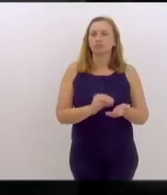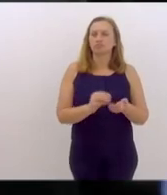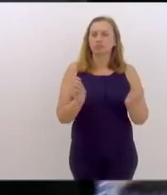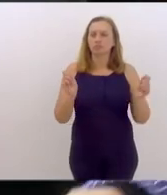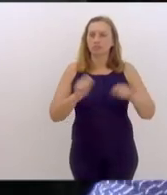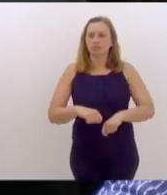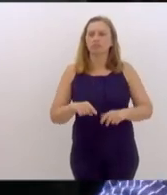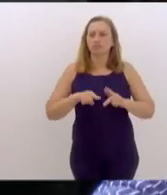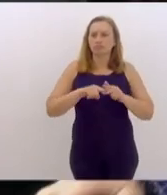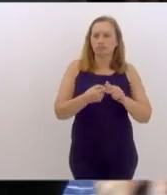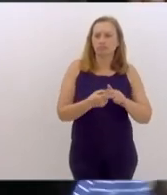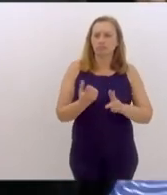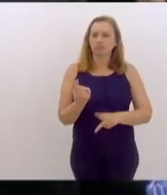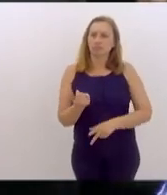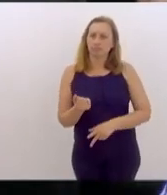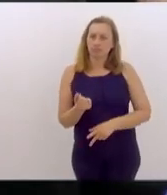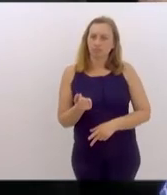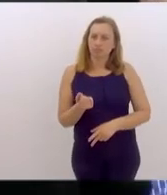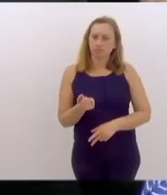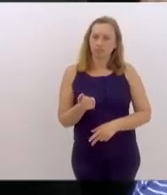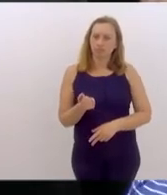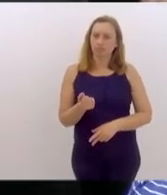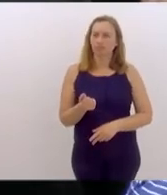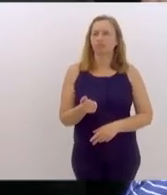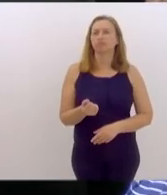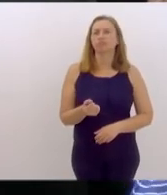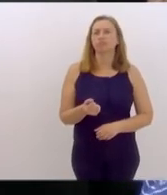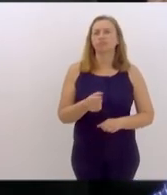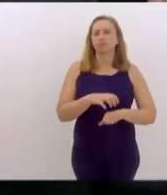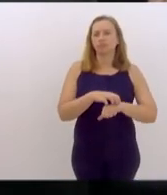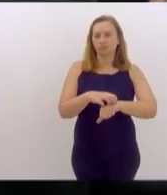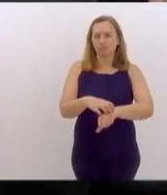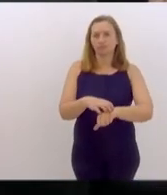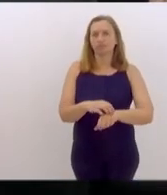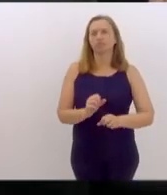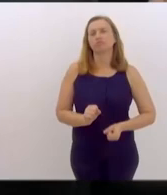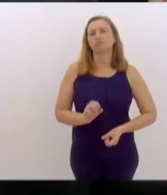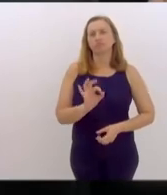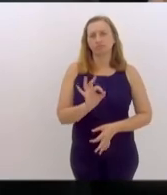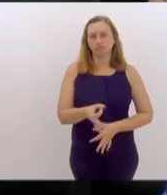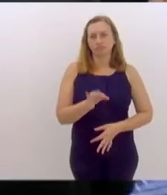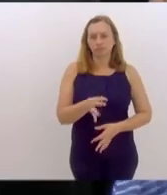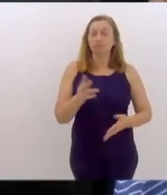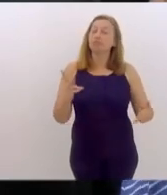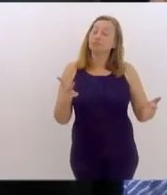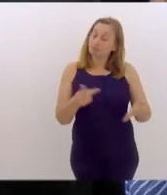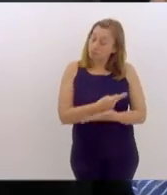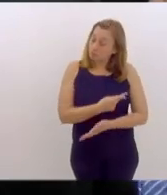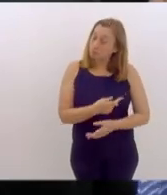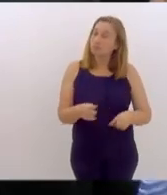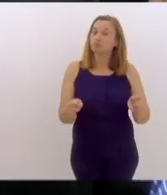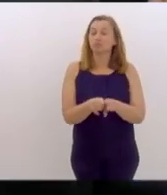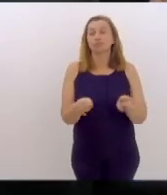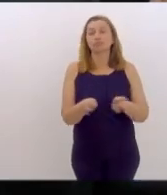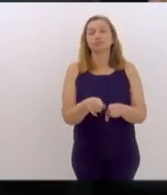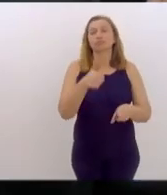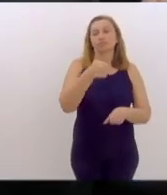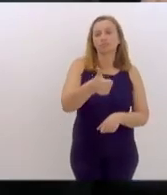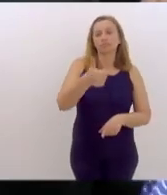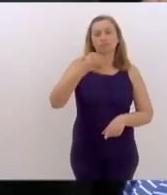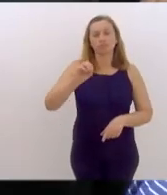reajustar a tarifa é e essa impossibilidade seguramente vai acontecer também em